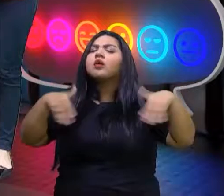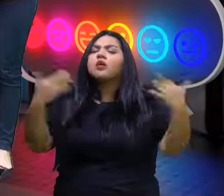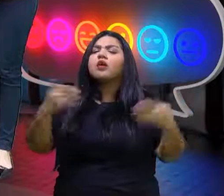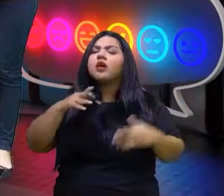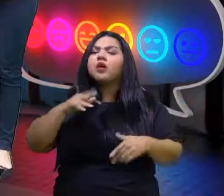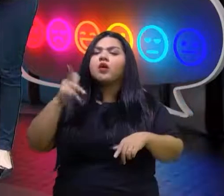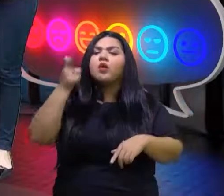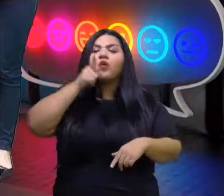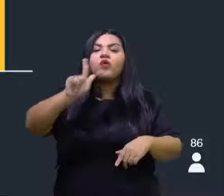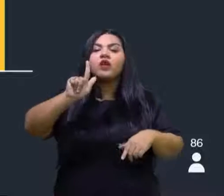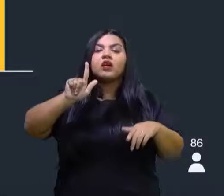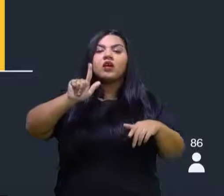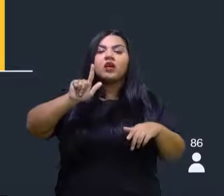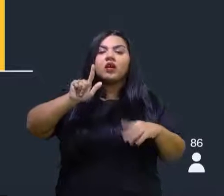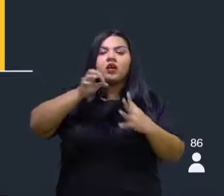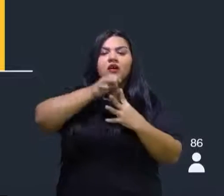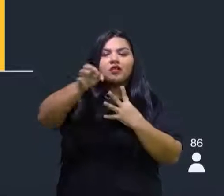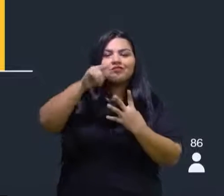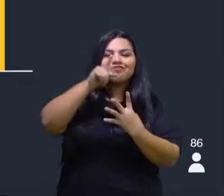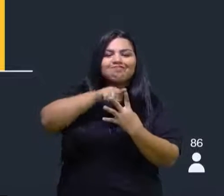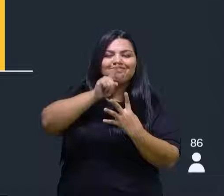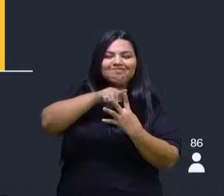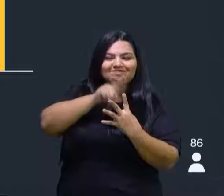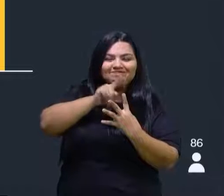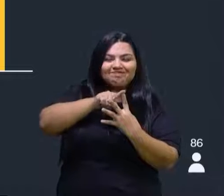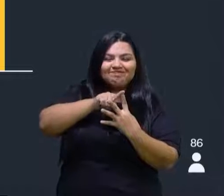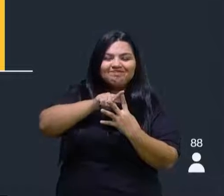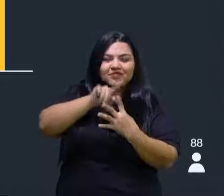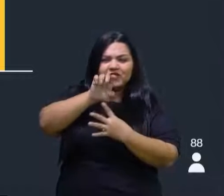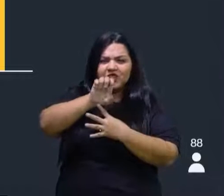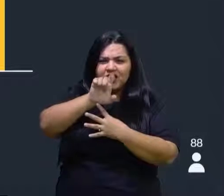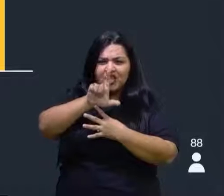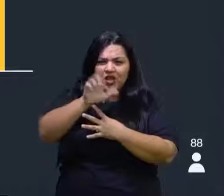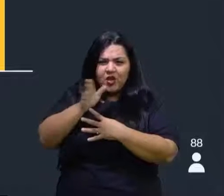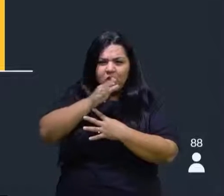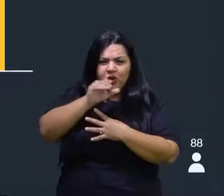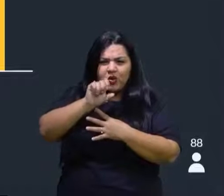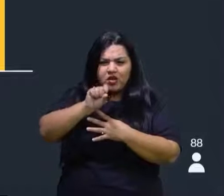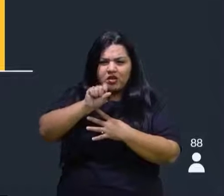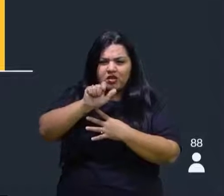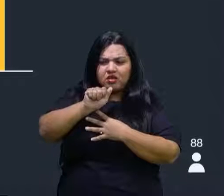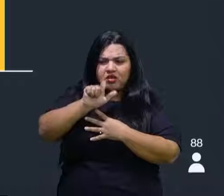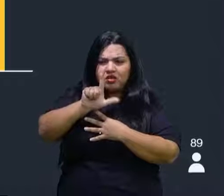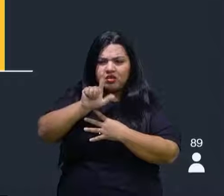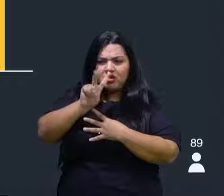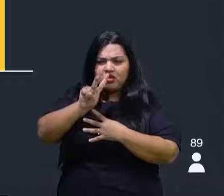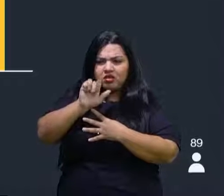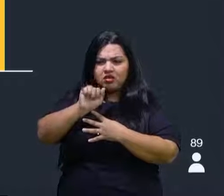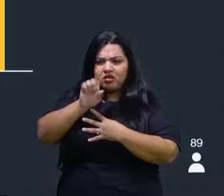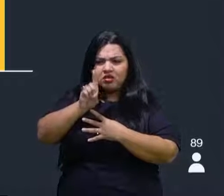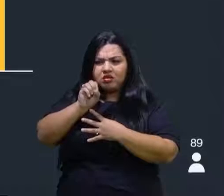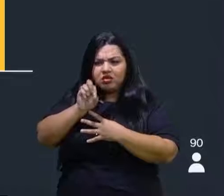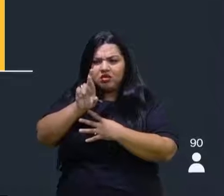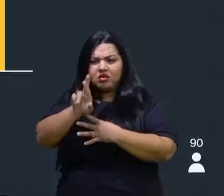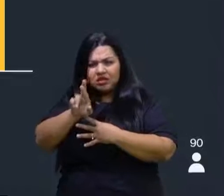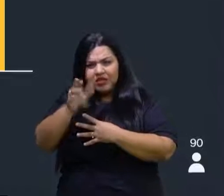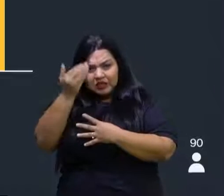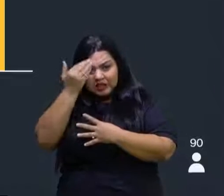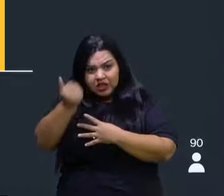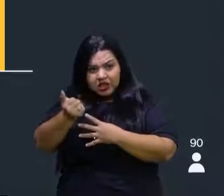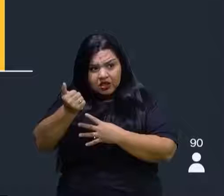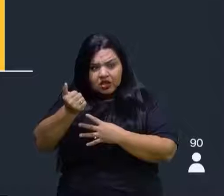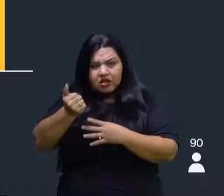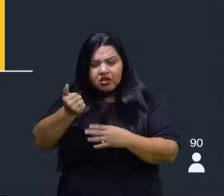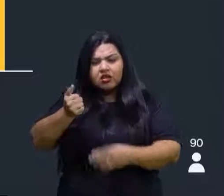alternativa vencedora, diretora, só voltando aí? El Salvador. Será que é? Vamos ver a resposta? Tem como a gente saber